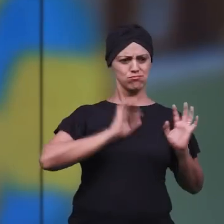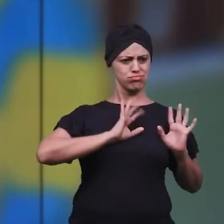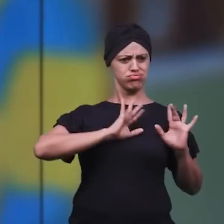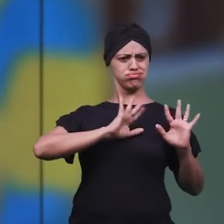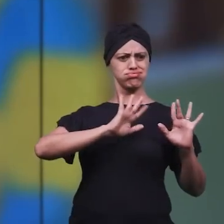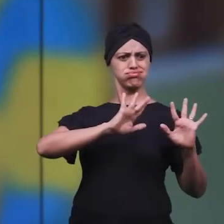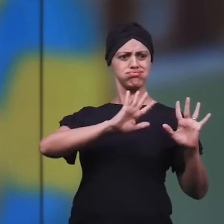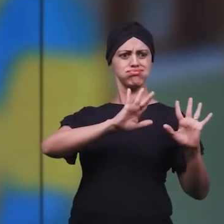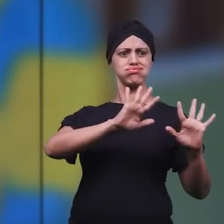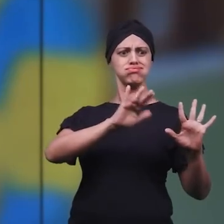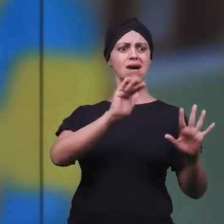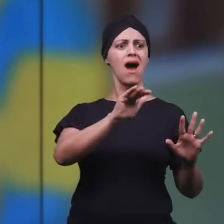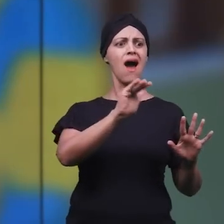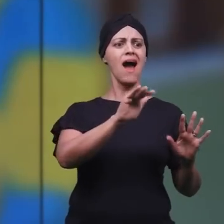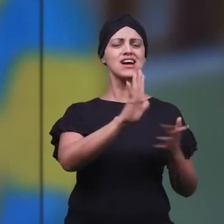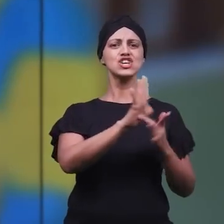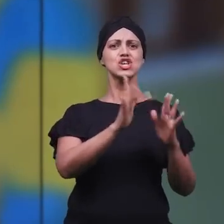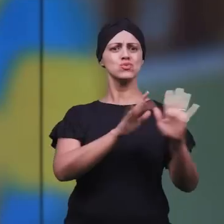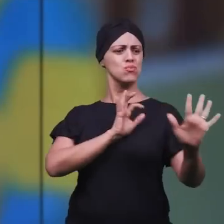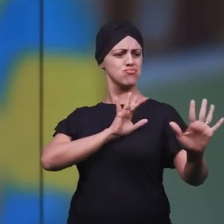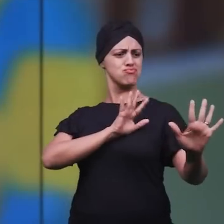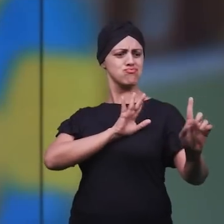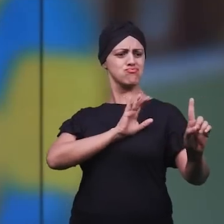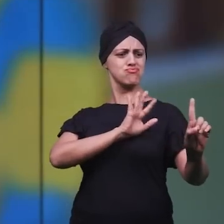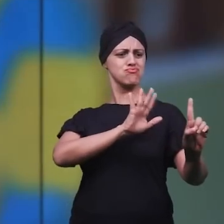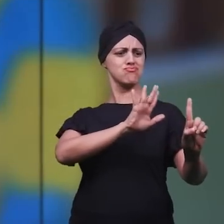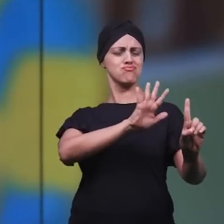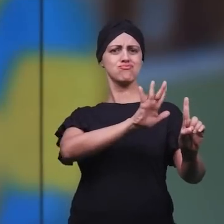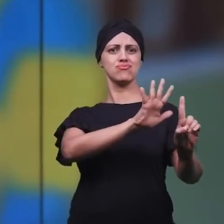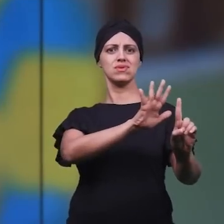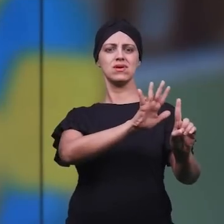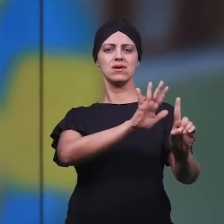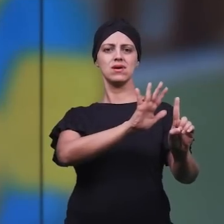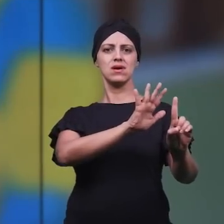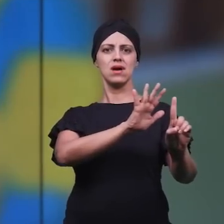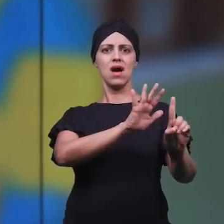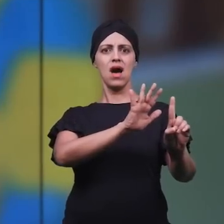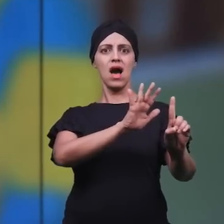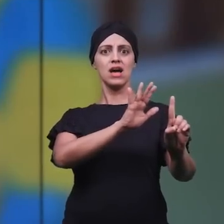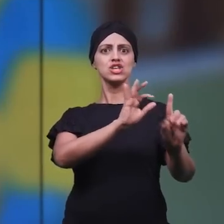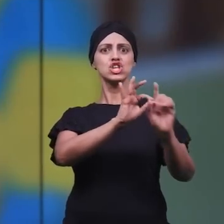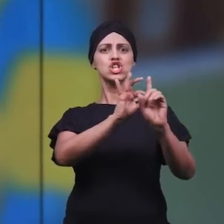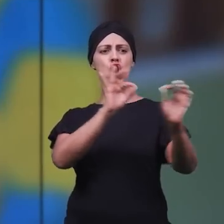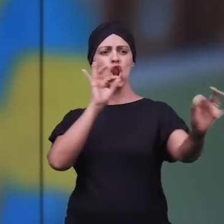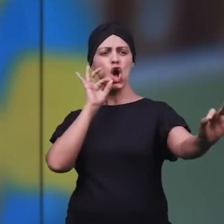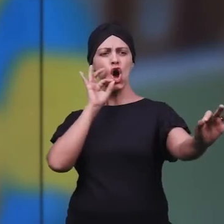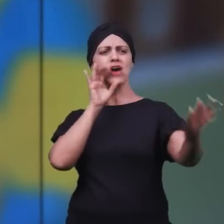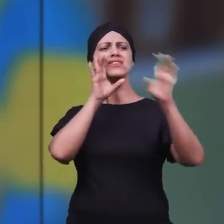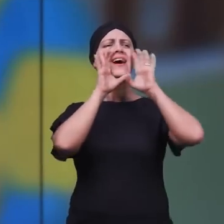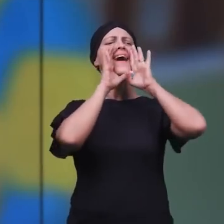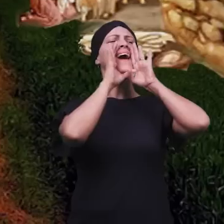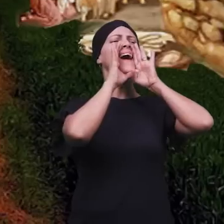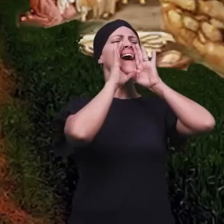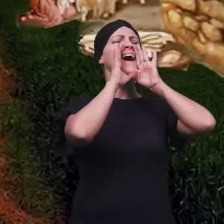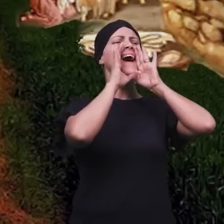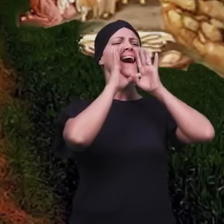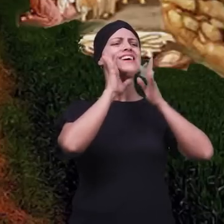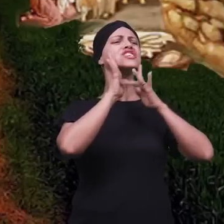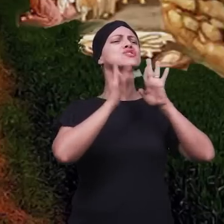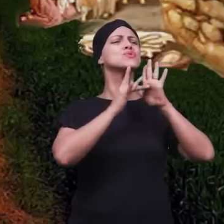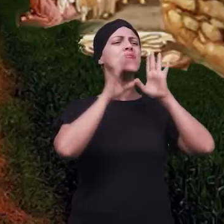e correram ao seu encontro. Aqueles 10 leprosos pararam de longe e falaram bem